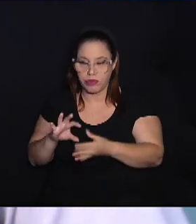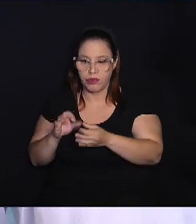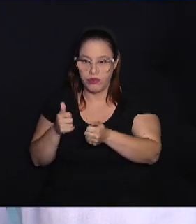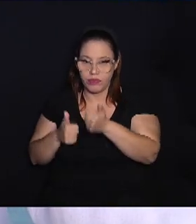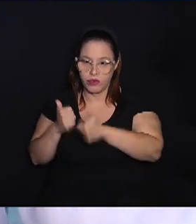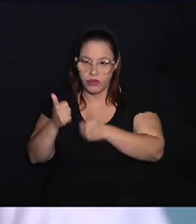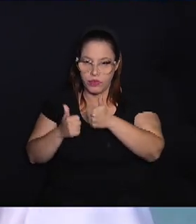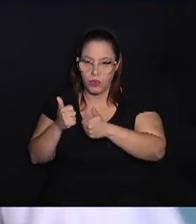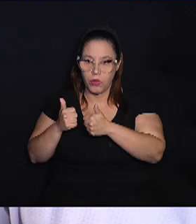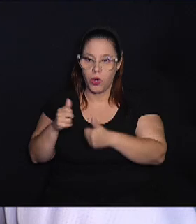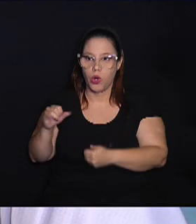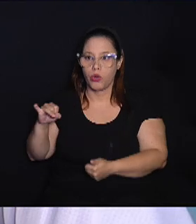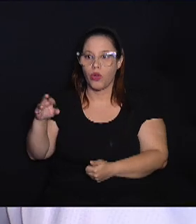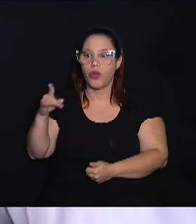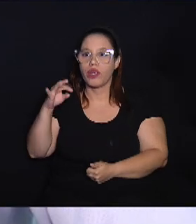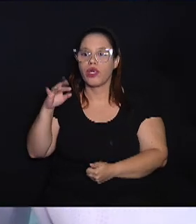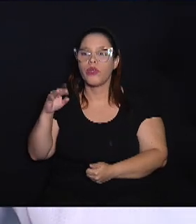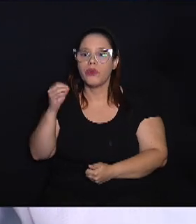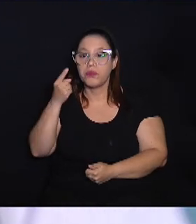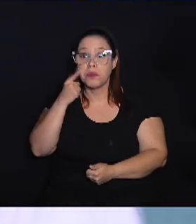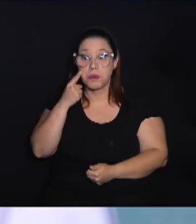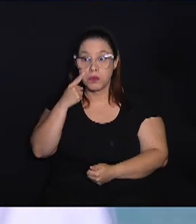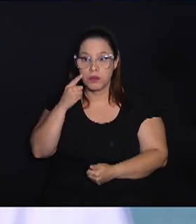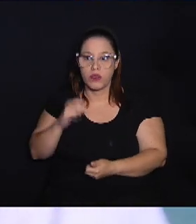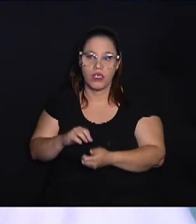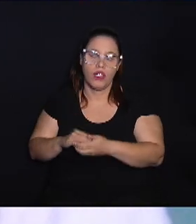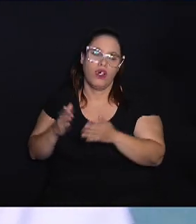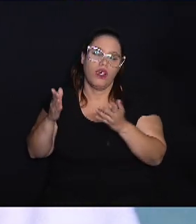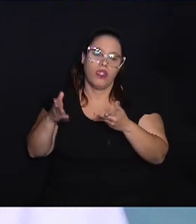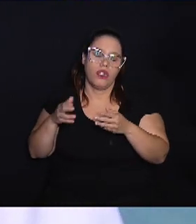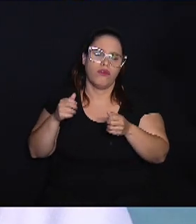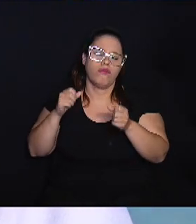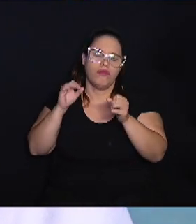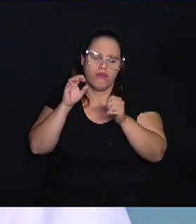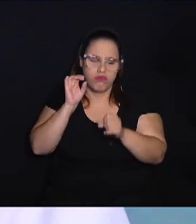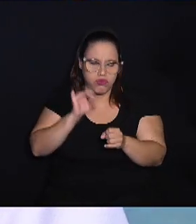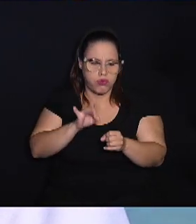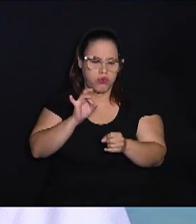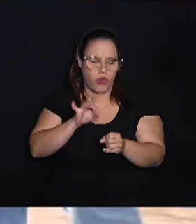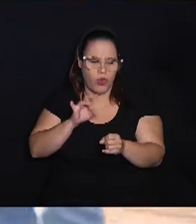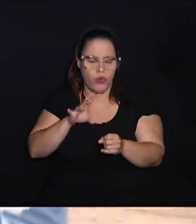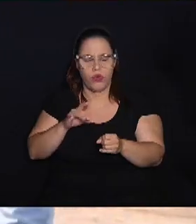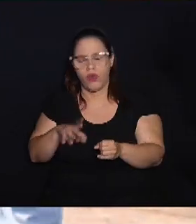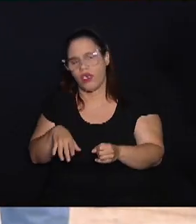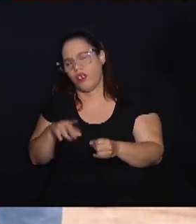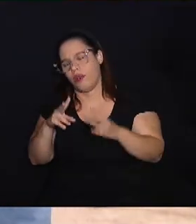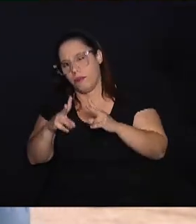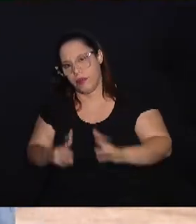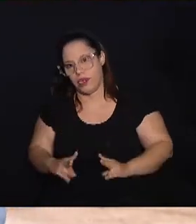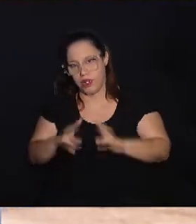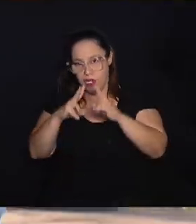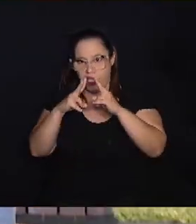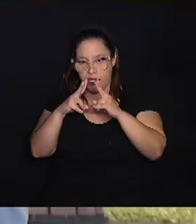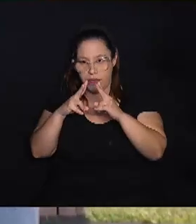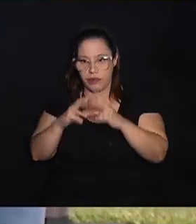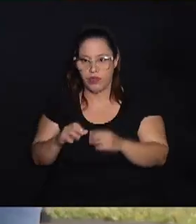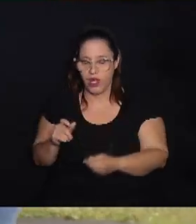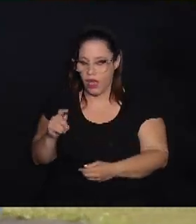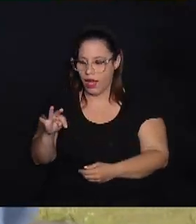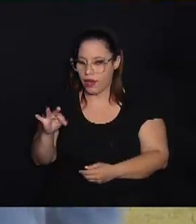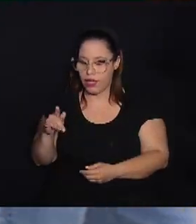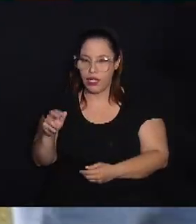de Paris. Então são pelo menos 3 anos já focando nessa participação dela em Paris. Atletas de alto rendimento são